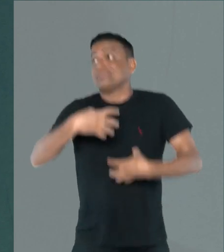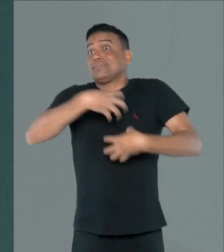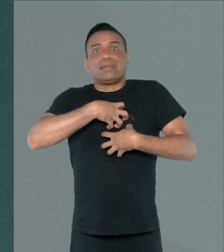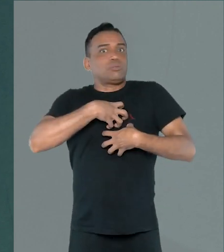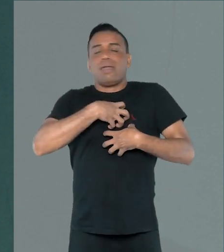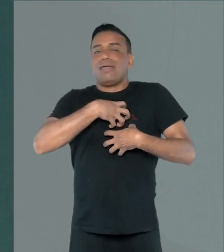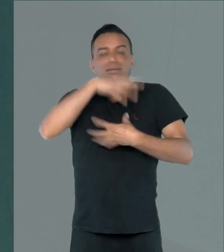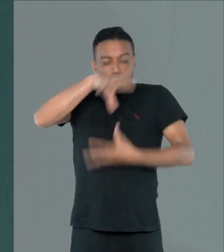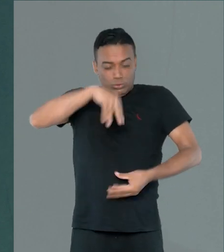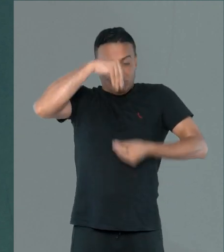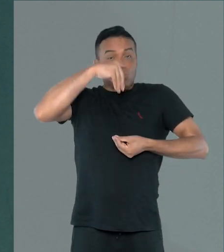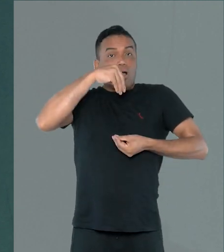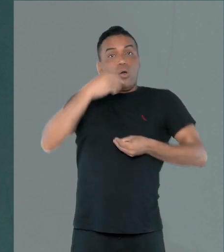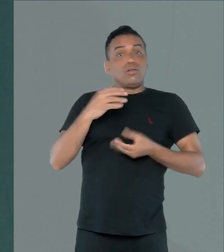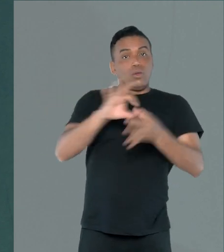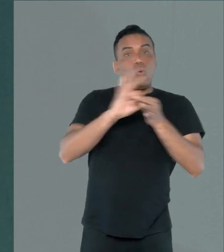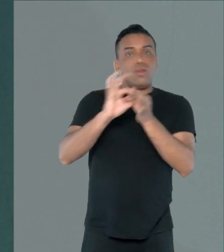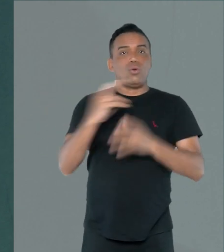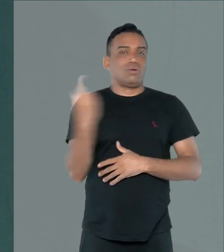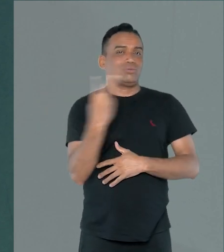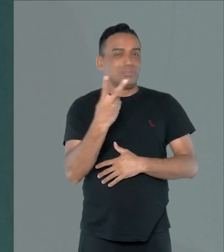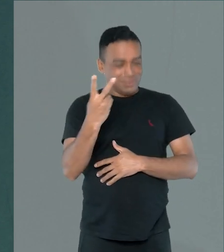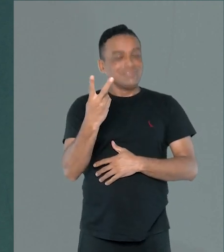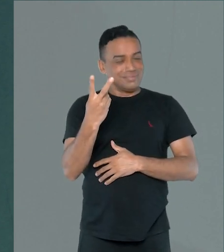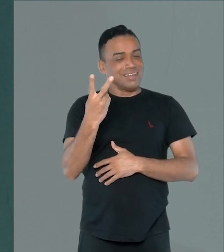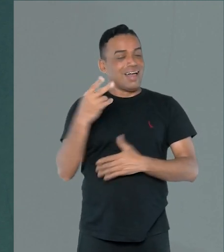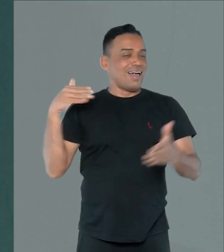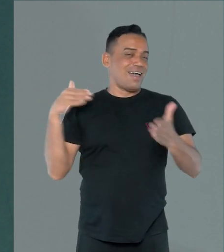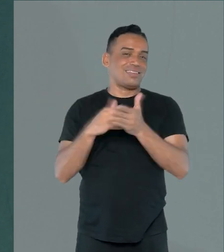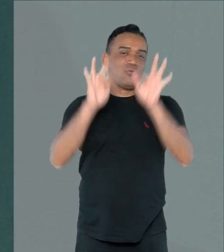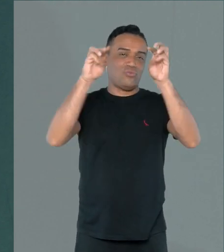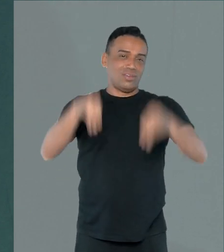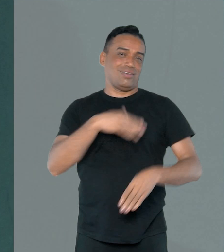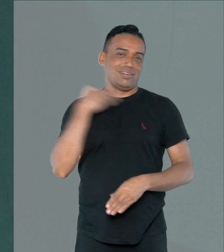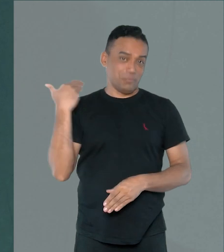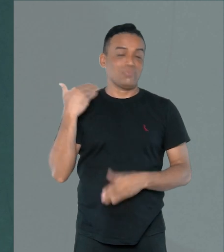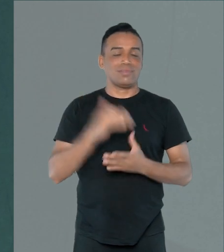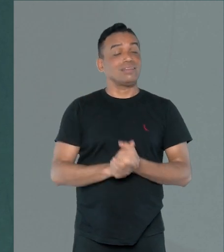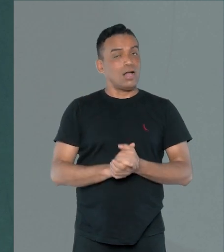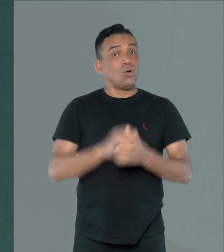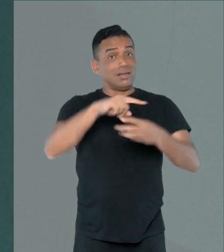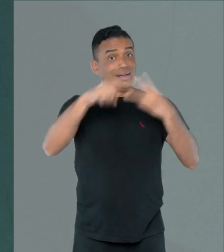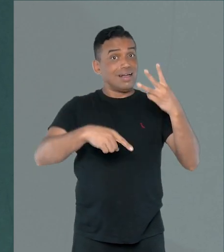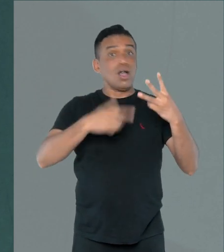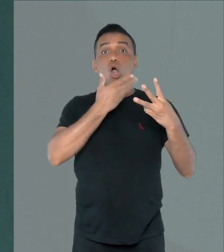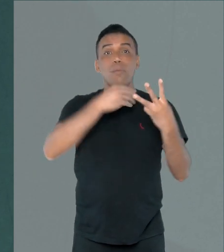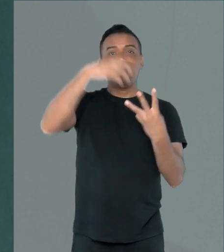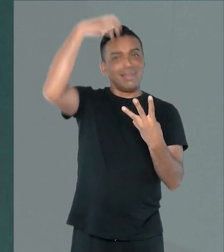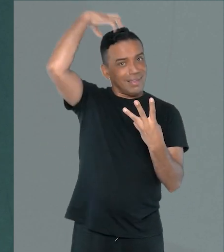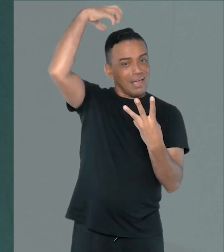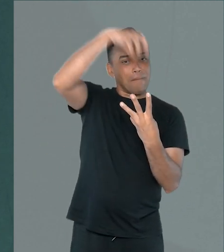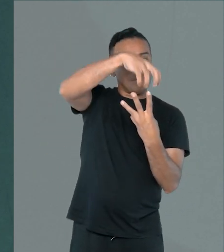uniu aquelas duas pessoas até o final da vida. E aí começa a história dos príncipes ligado às tentativas